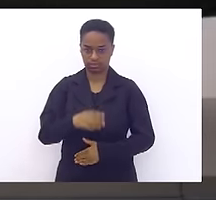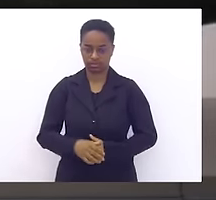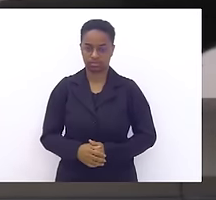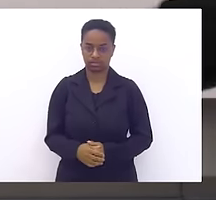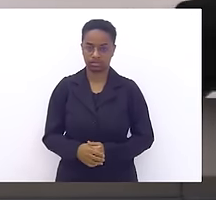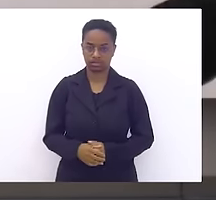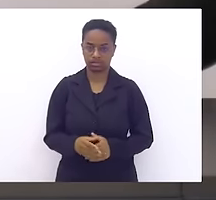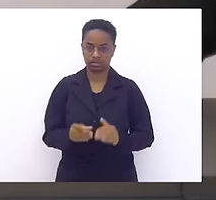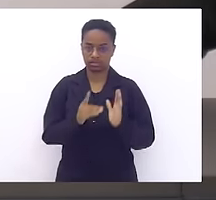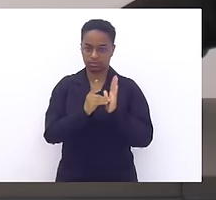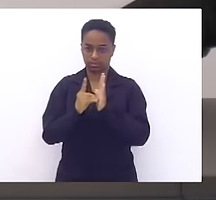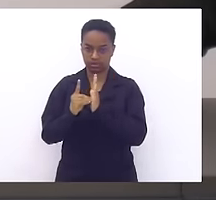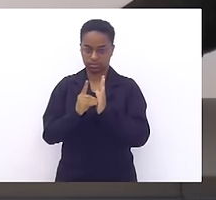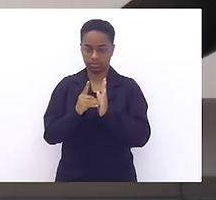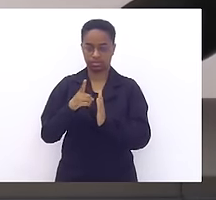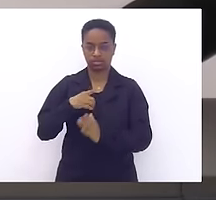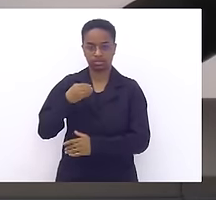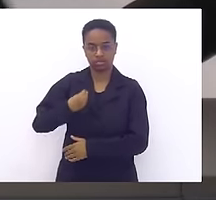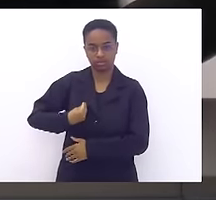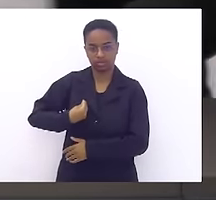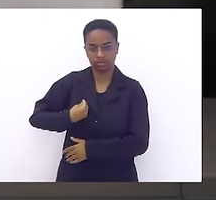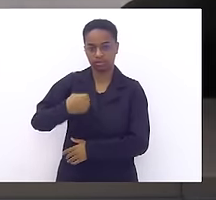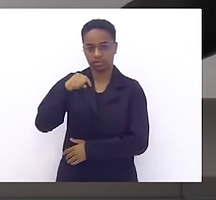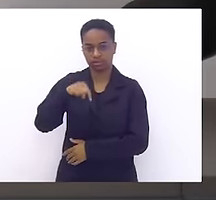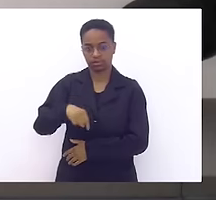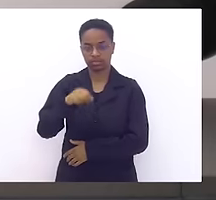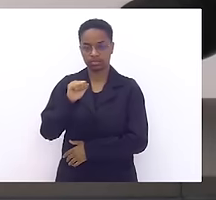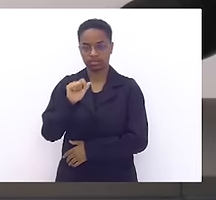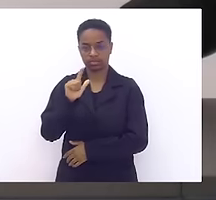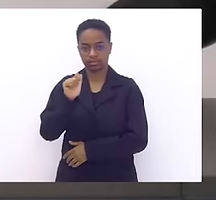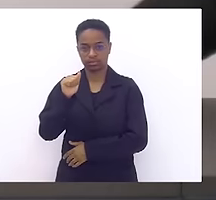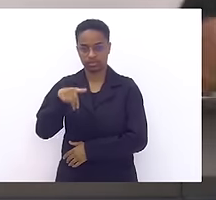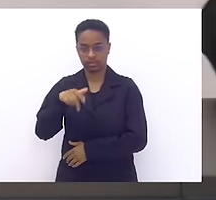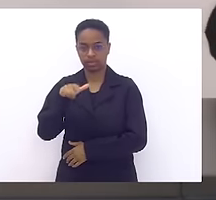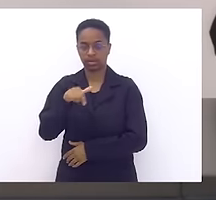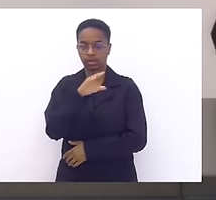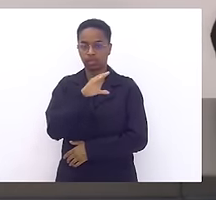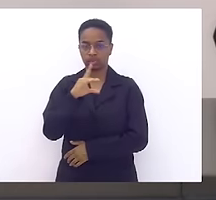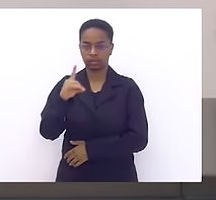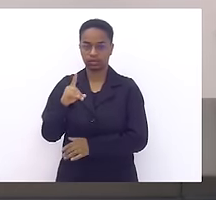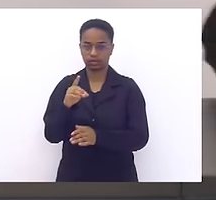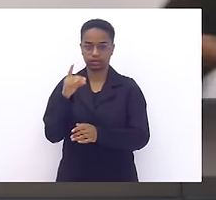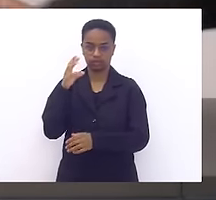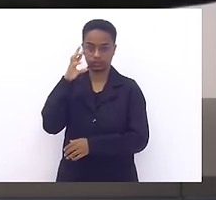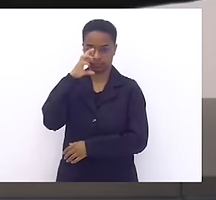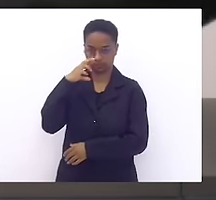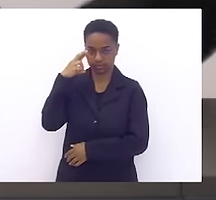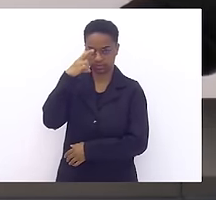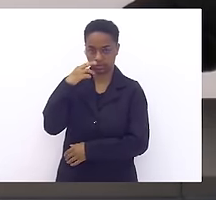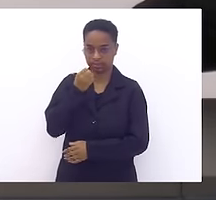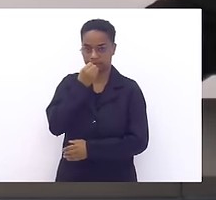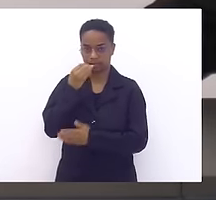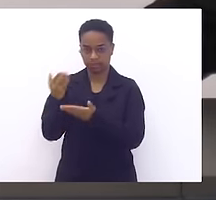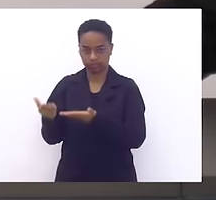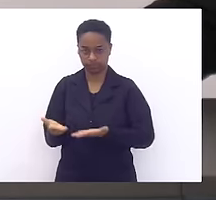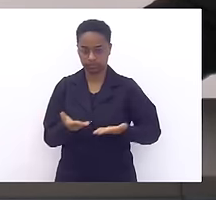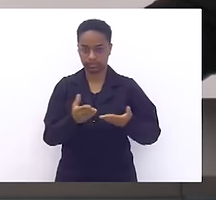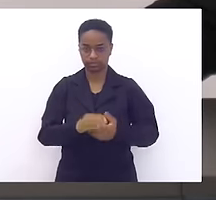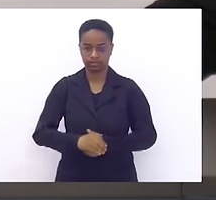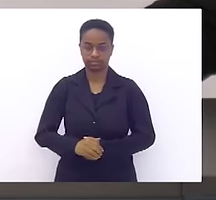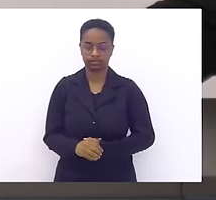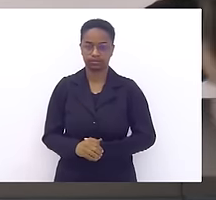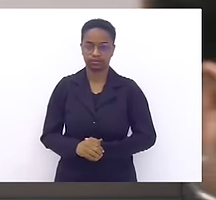pelo Detran já se encontra presente senhora Rodrigues Ramos coordenador de fiscalização cadê seja bem-vindo